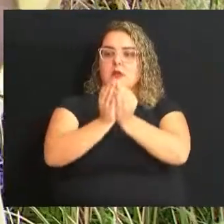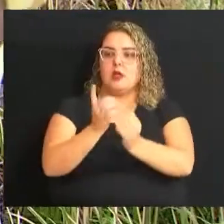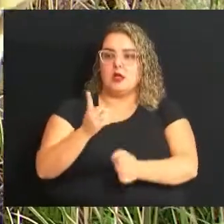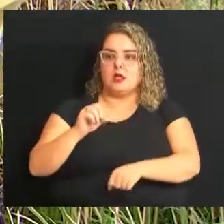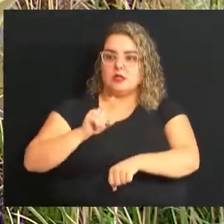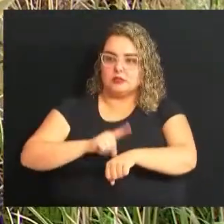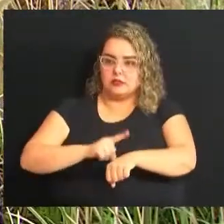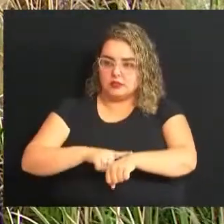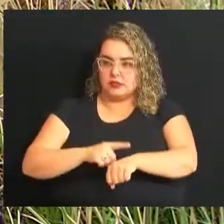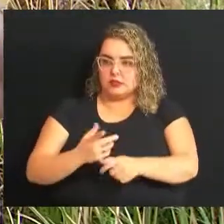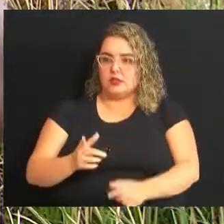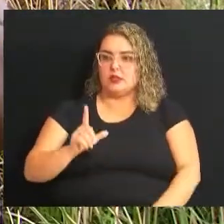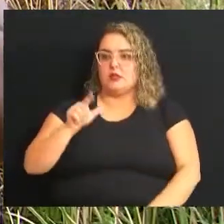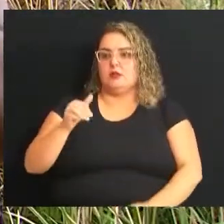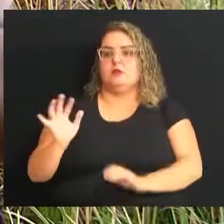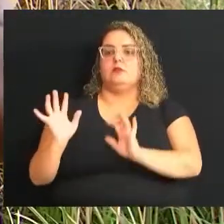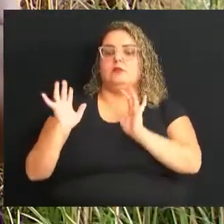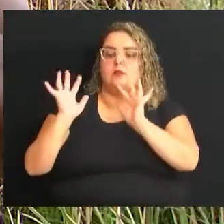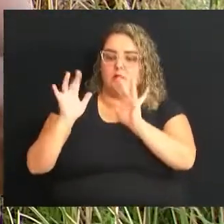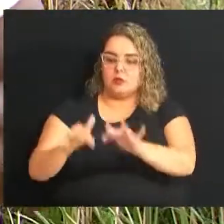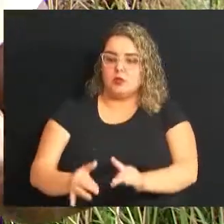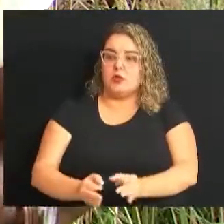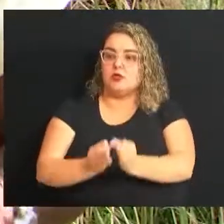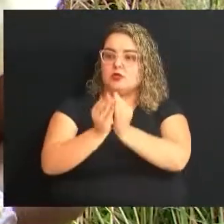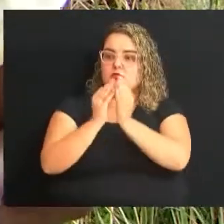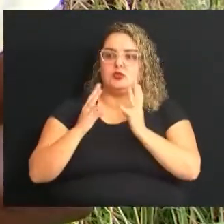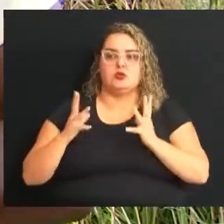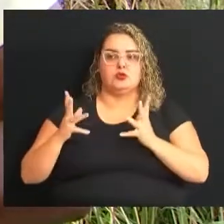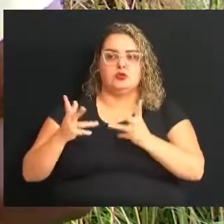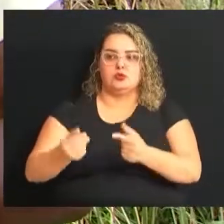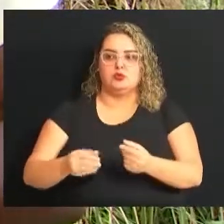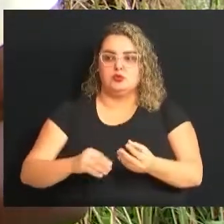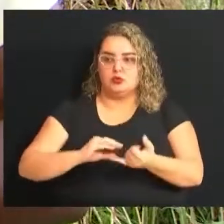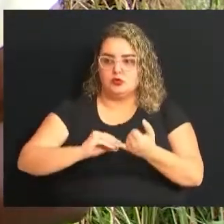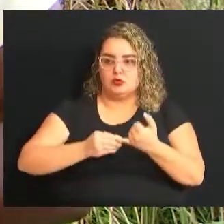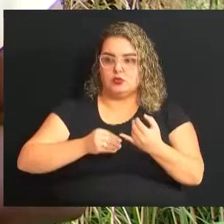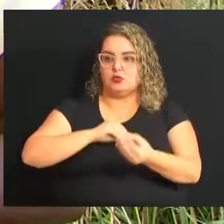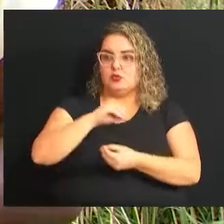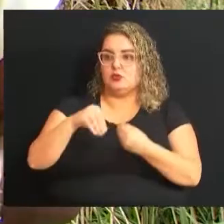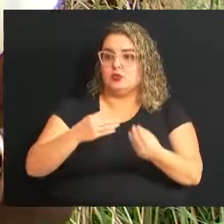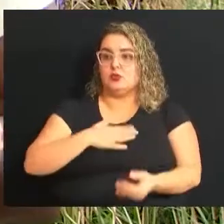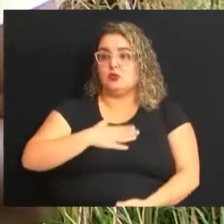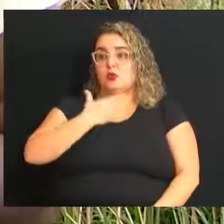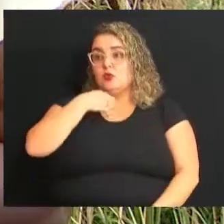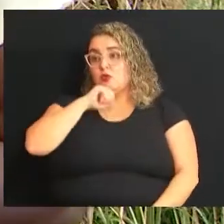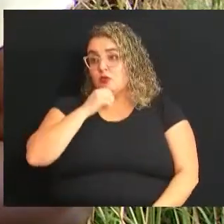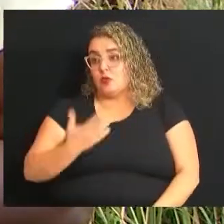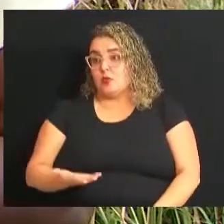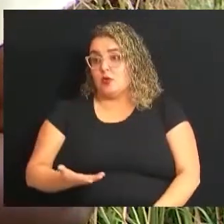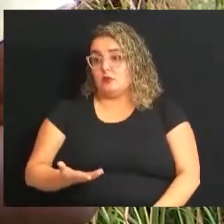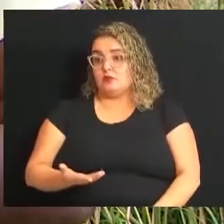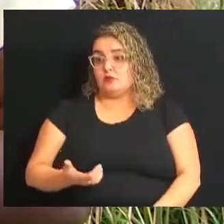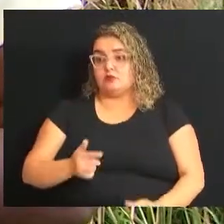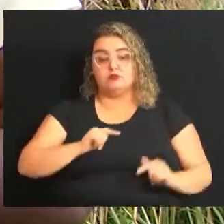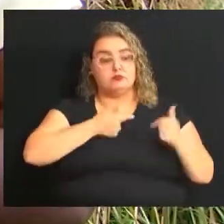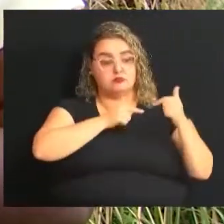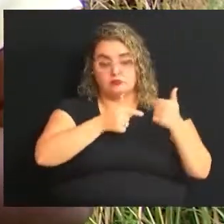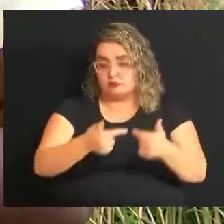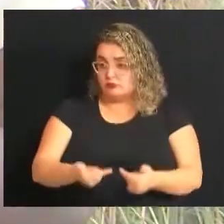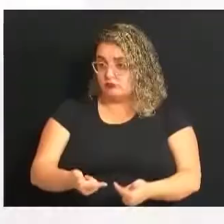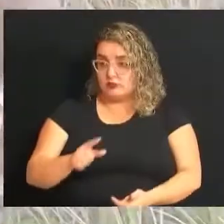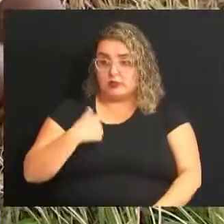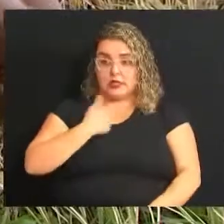aqui. Pois nós saíamos aqui da missa e íamos todos para a feijoada do meu pai. E isso se tornou uma tradição na